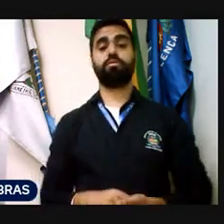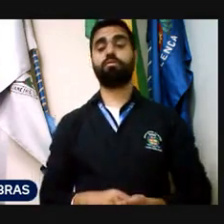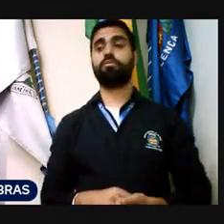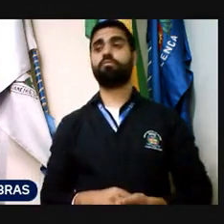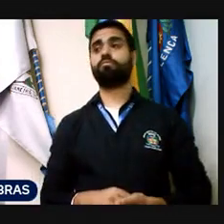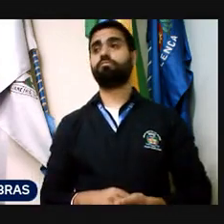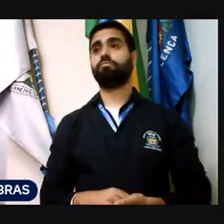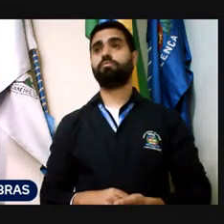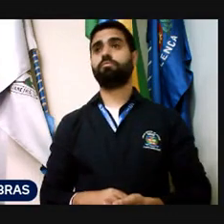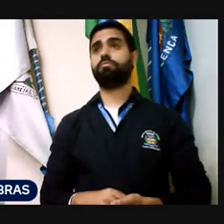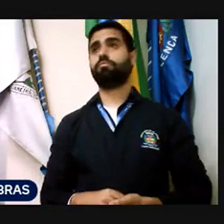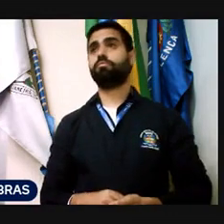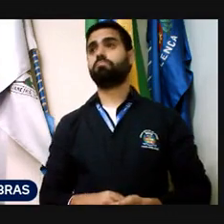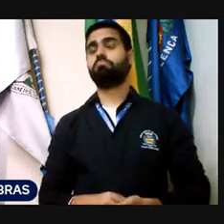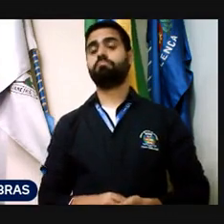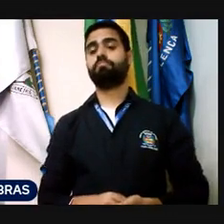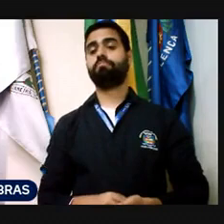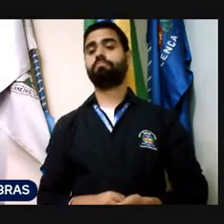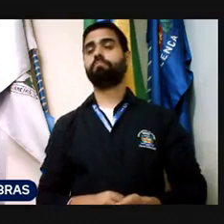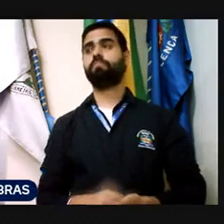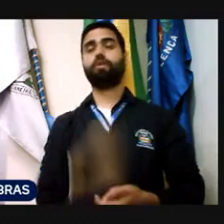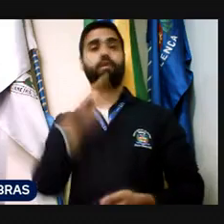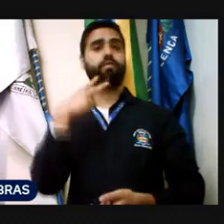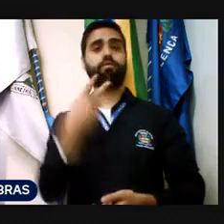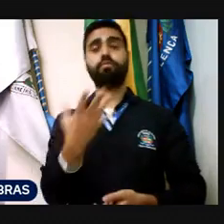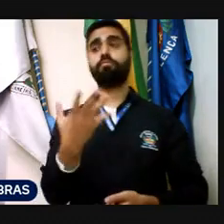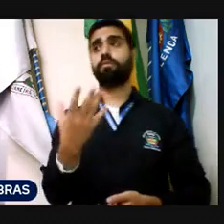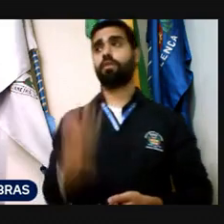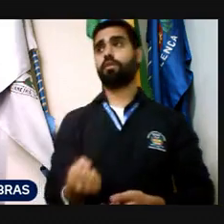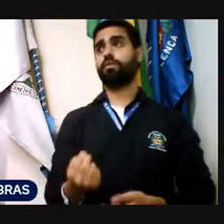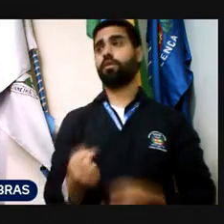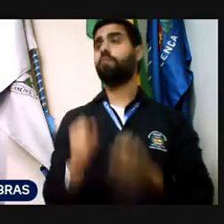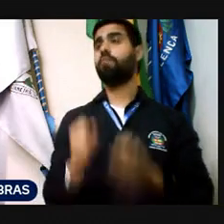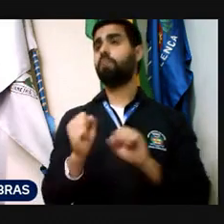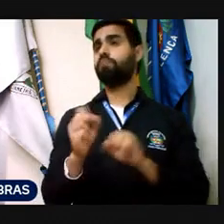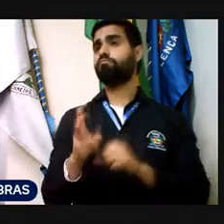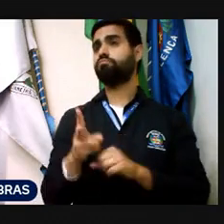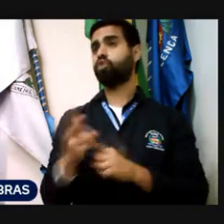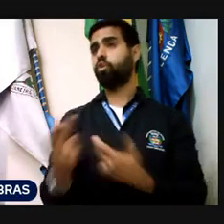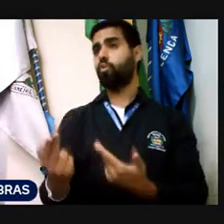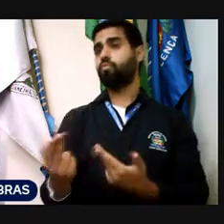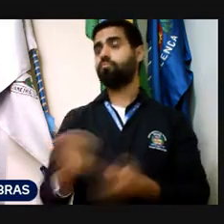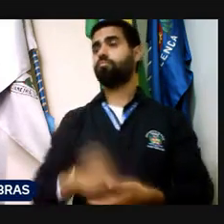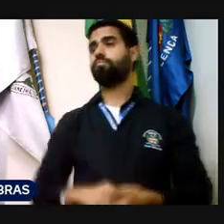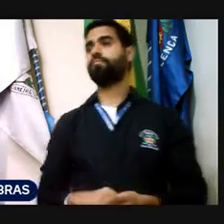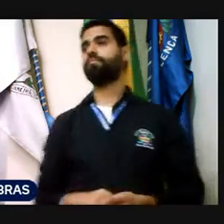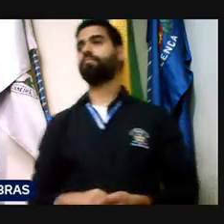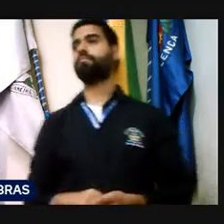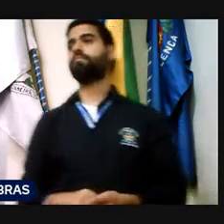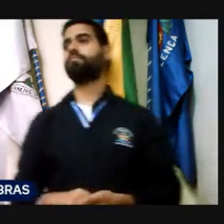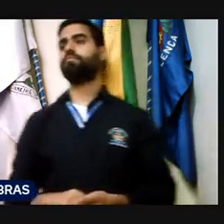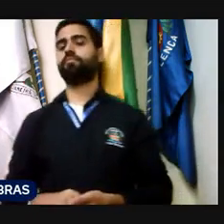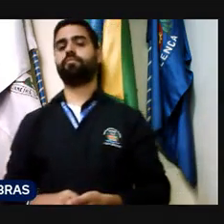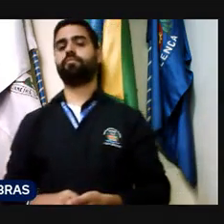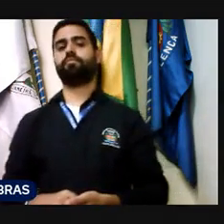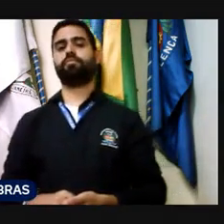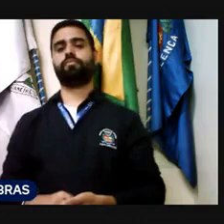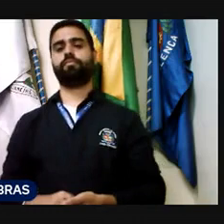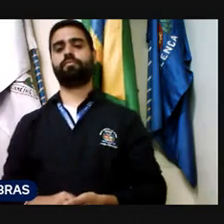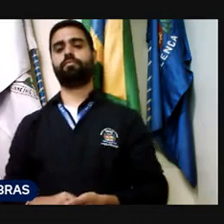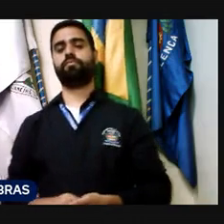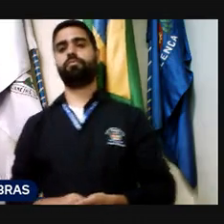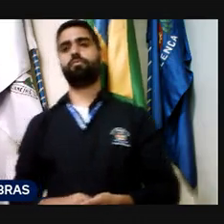passa ao regime de votação. Os vereadores que concordam com o referido requerimento permaneçam como estão.